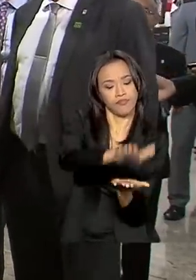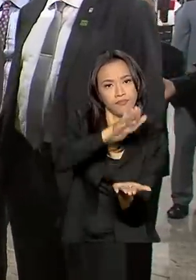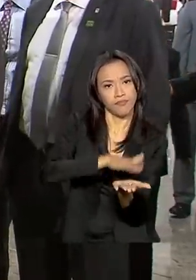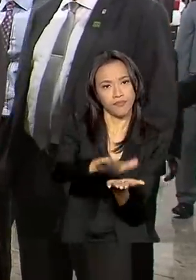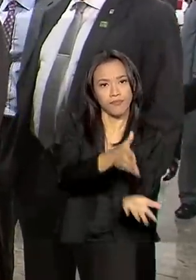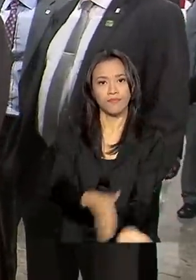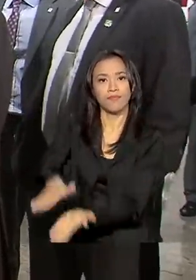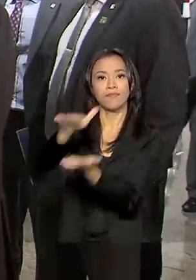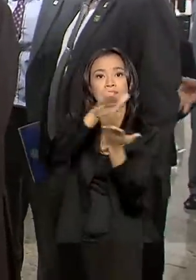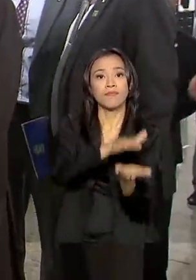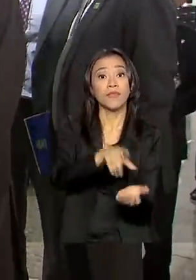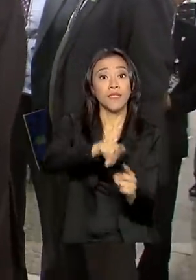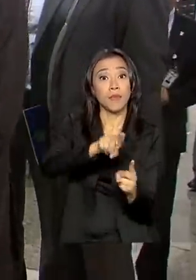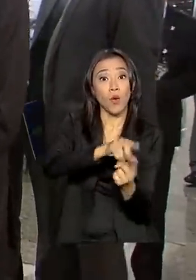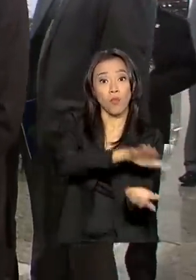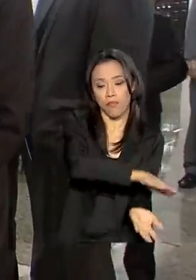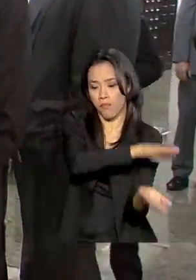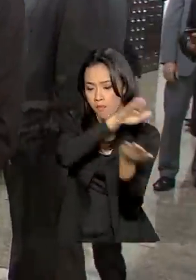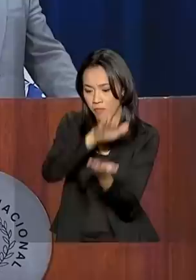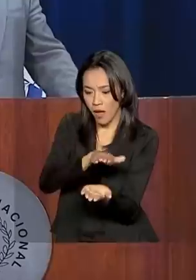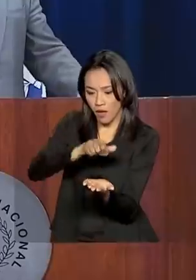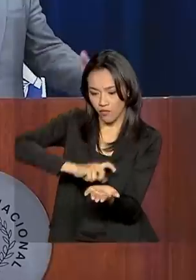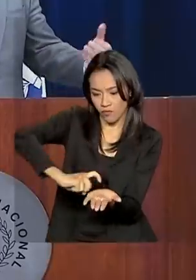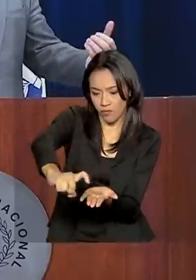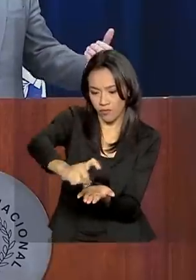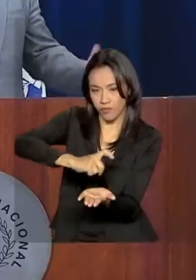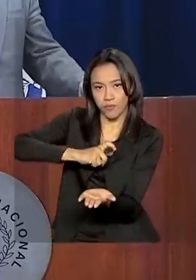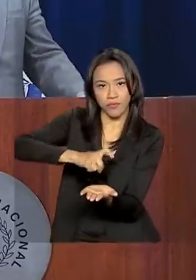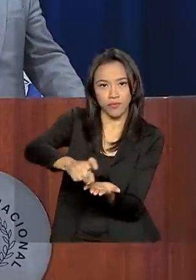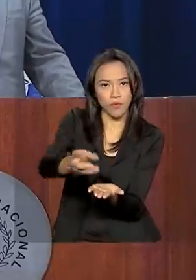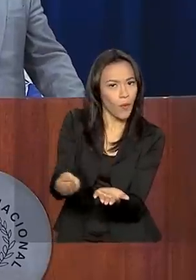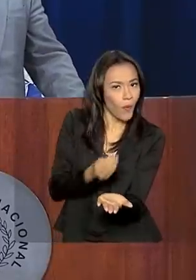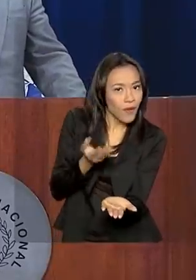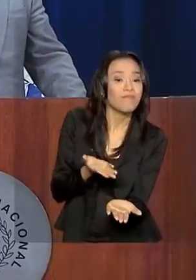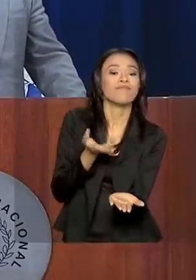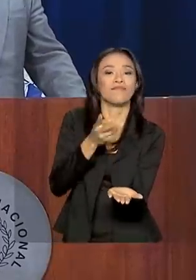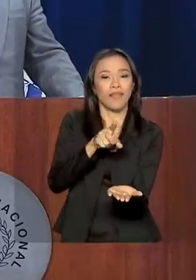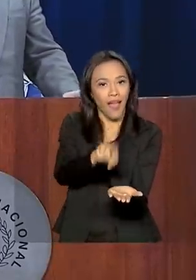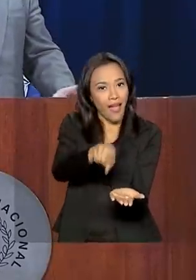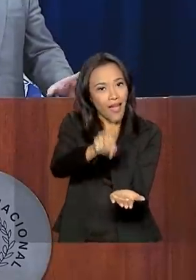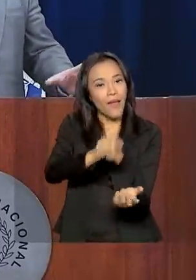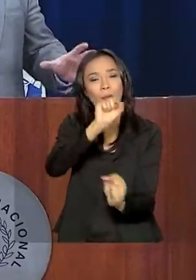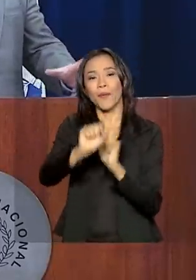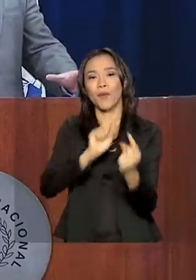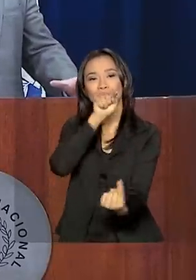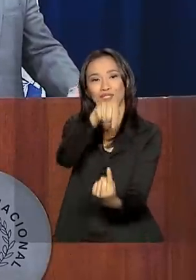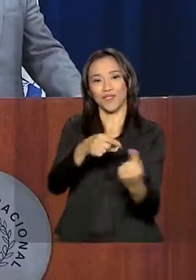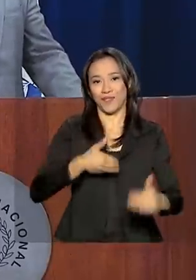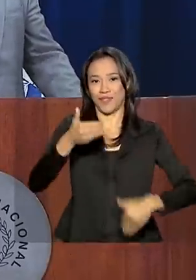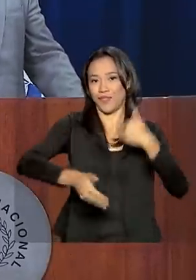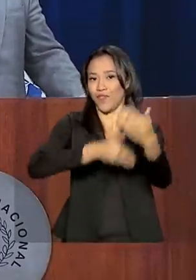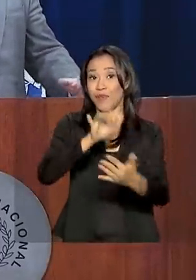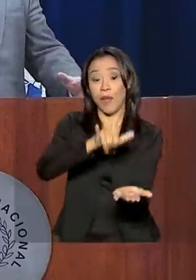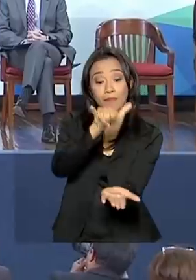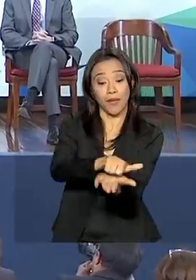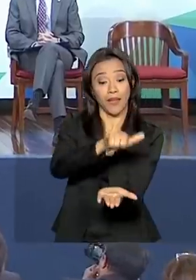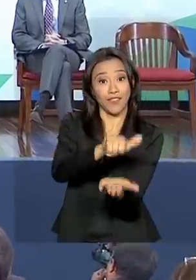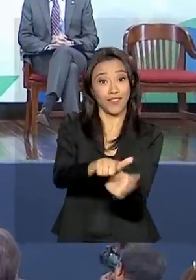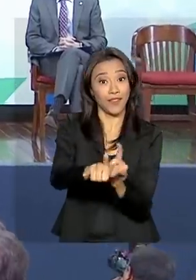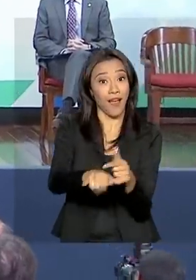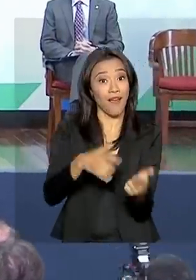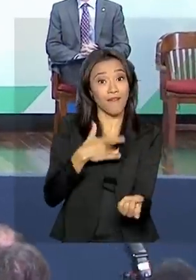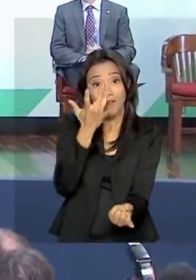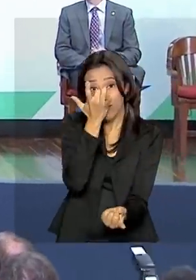de transformação digital do governo federal. Uma das iniciativas é o desenvolvimento de um aplicativo para